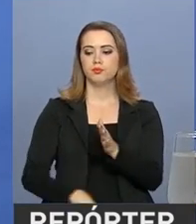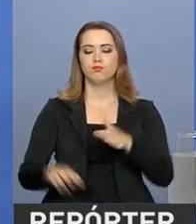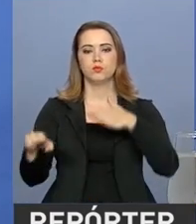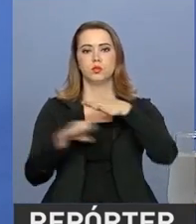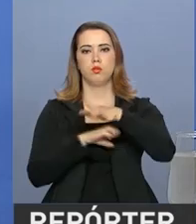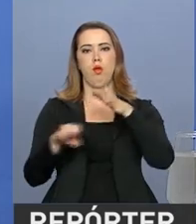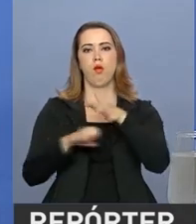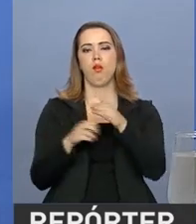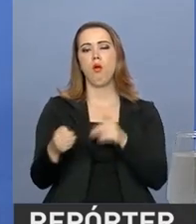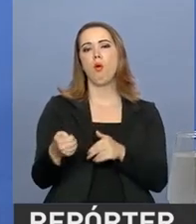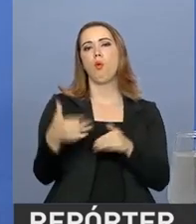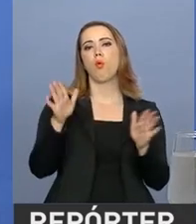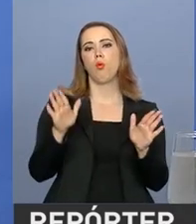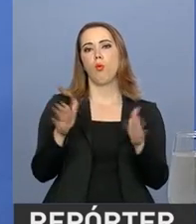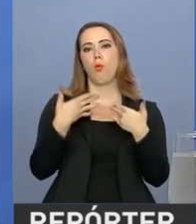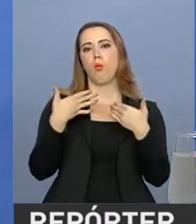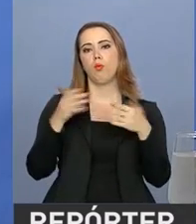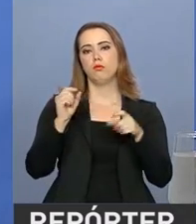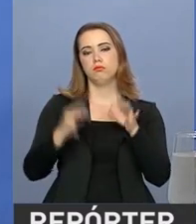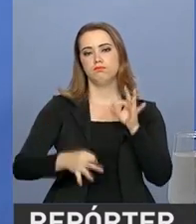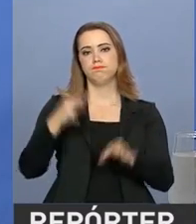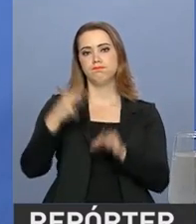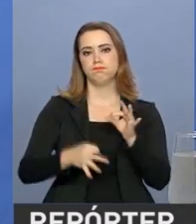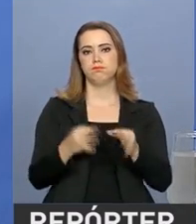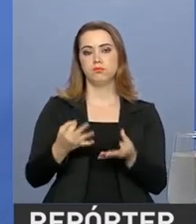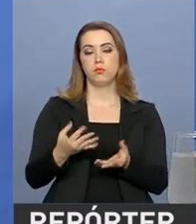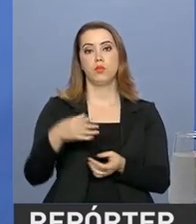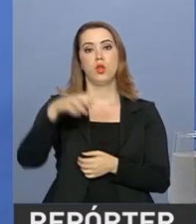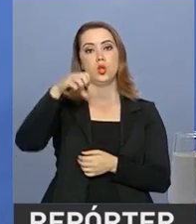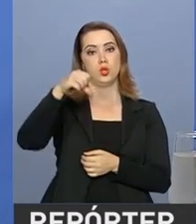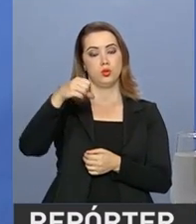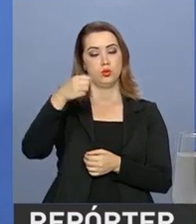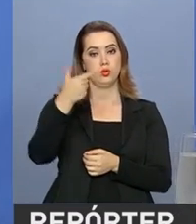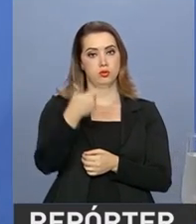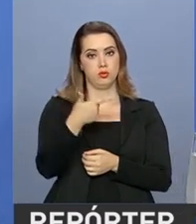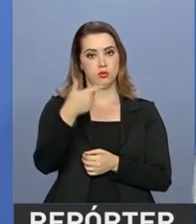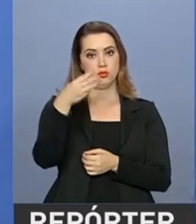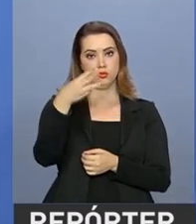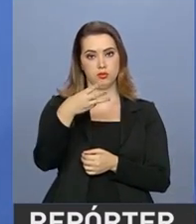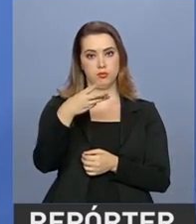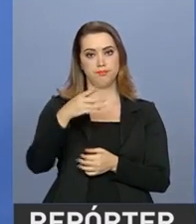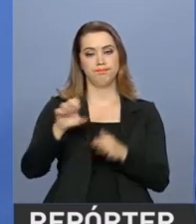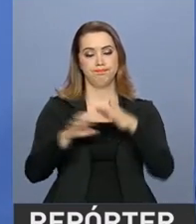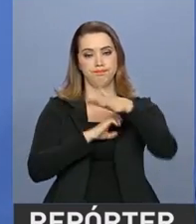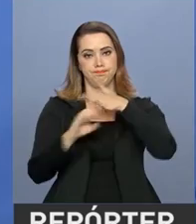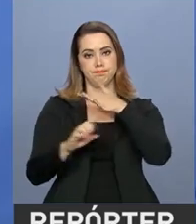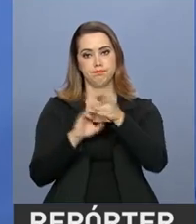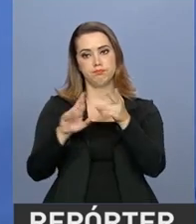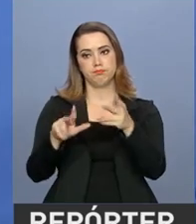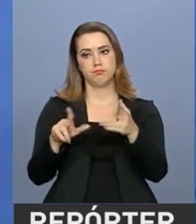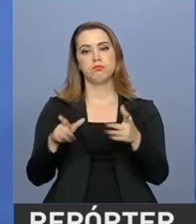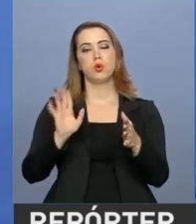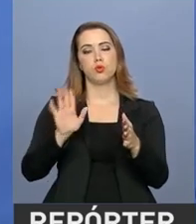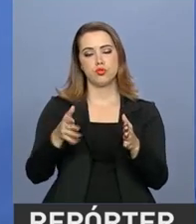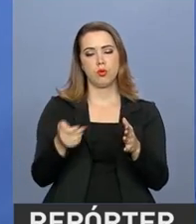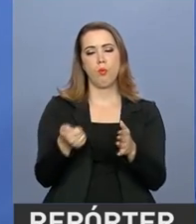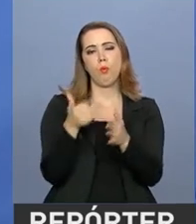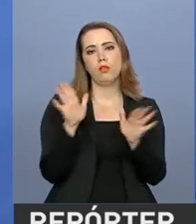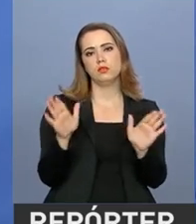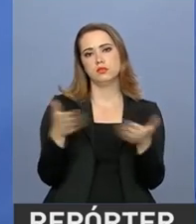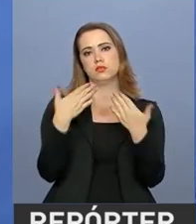judicial apenas no primeiro semestre desse ano 923 empresas entraram em recuperação judicial é um